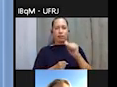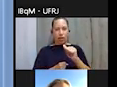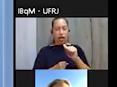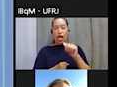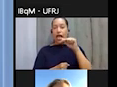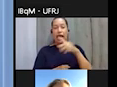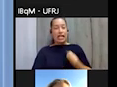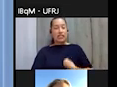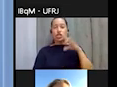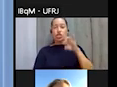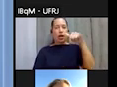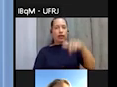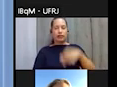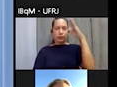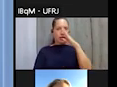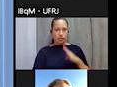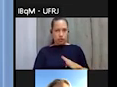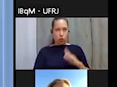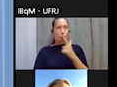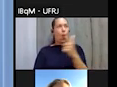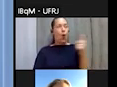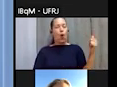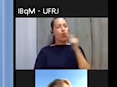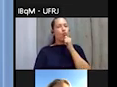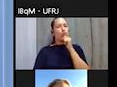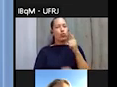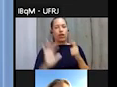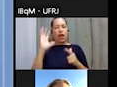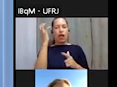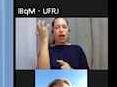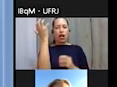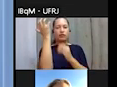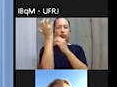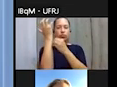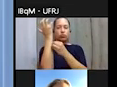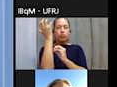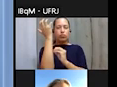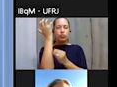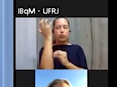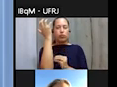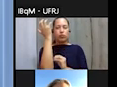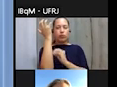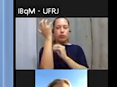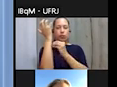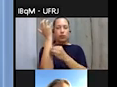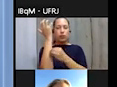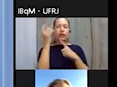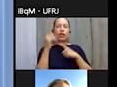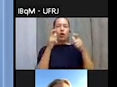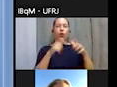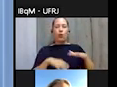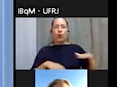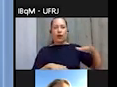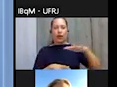locais, e uma universidade localizada na região, onde tem um geoparque,